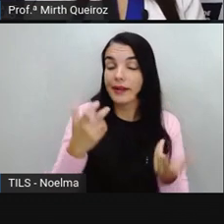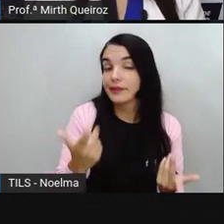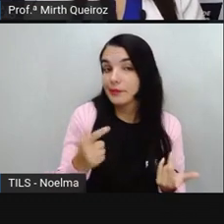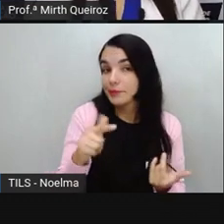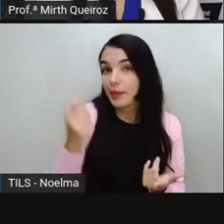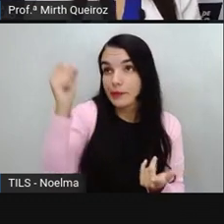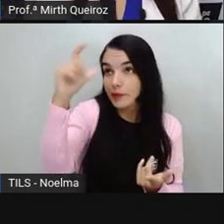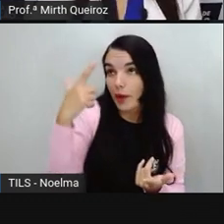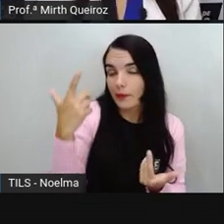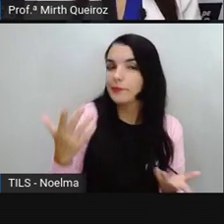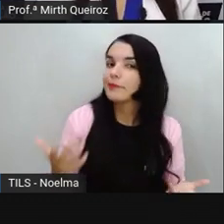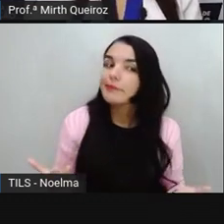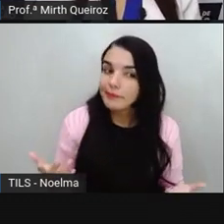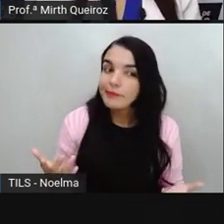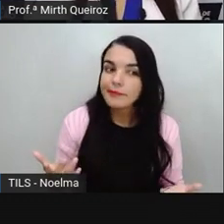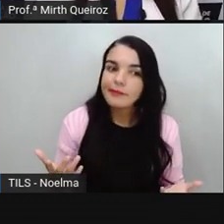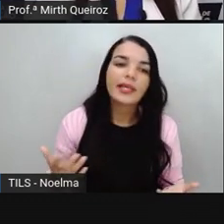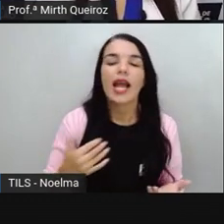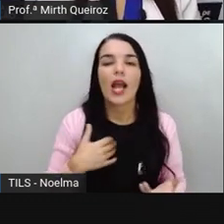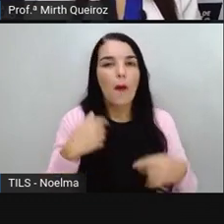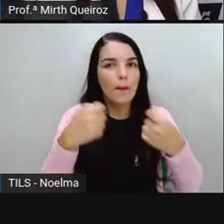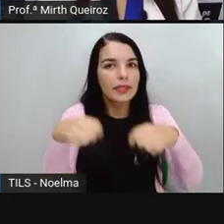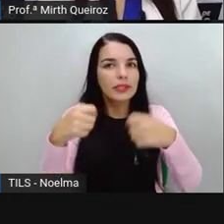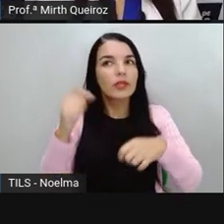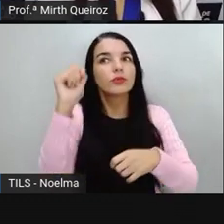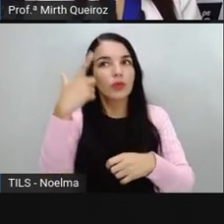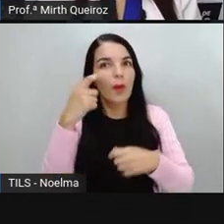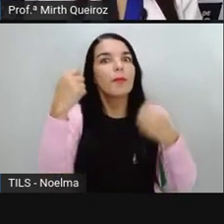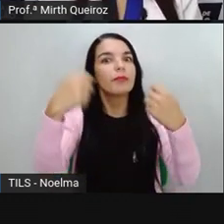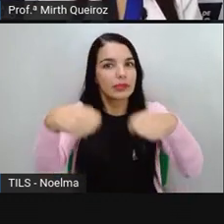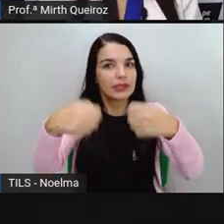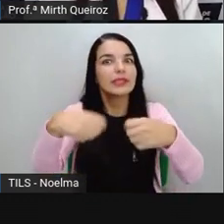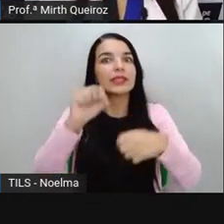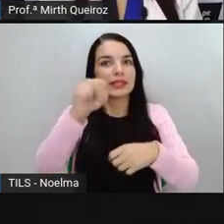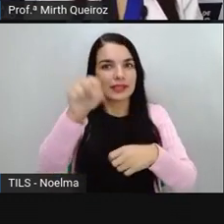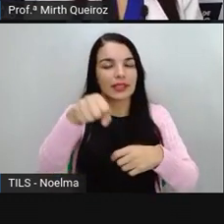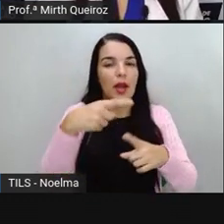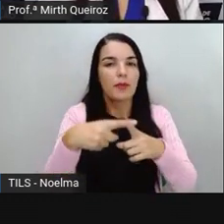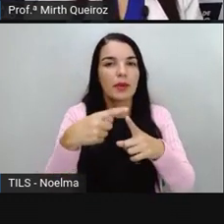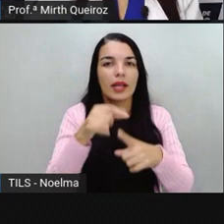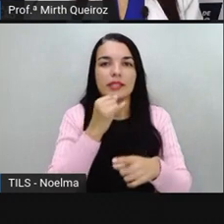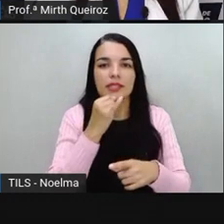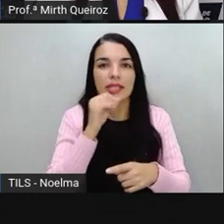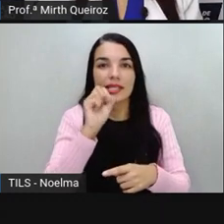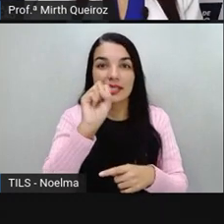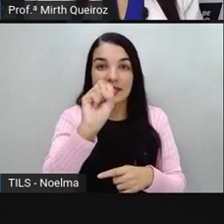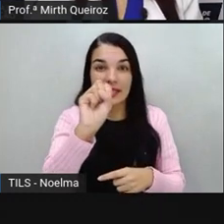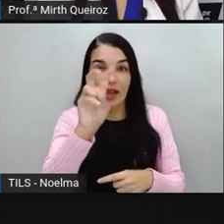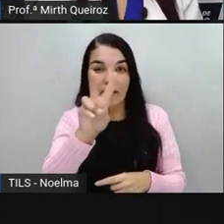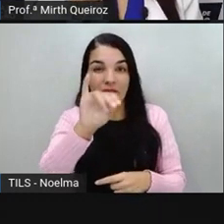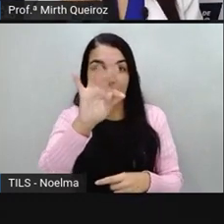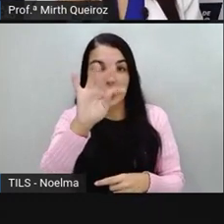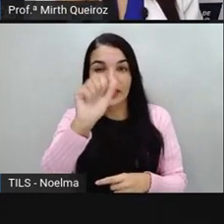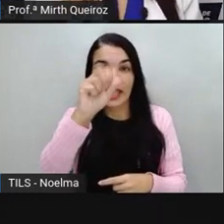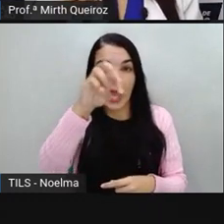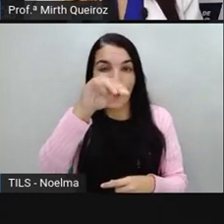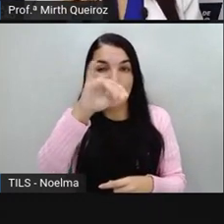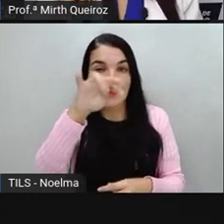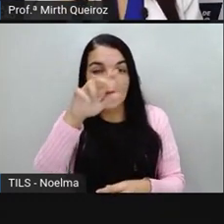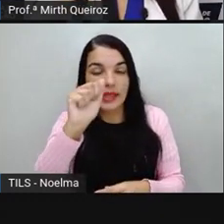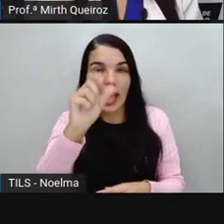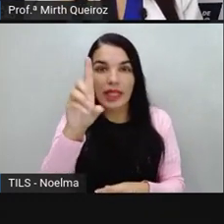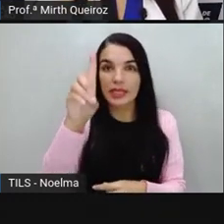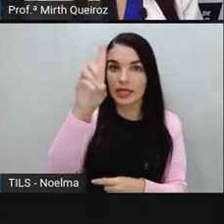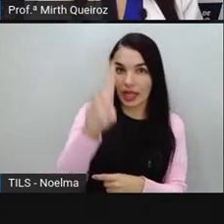Porque, mas eu não preciso do sol, a gente precisa do sol sim. Por exemplo, a gente tem a vitamina D, que a gente só obtém esse